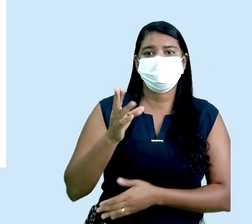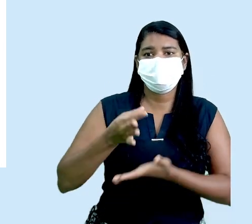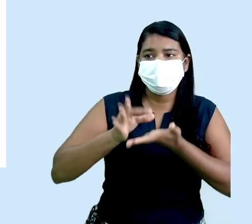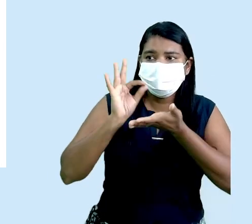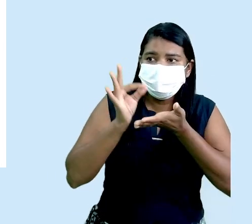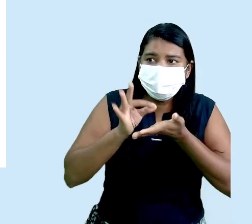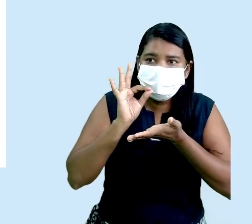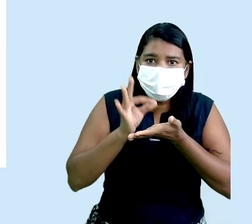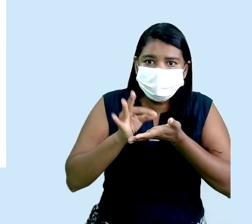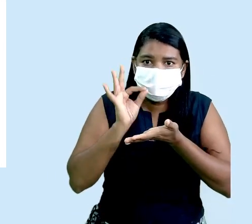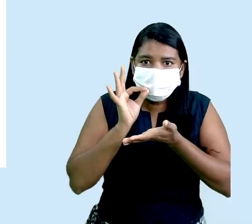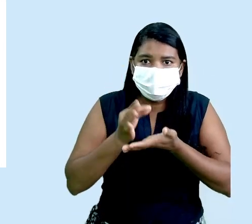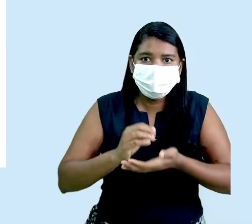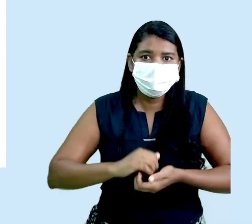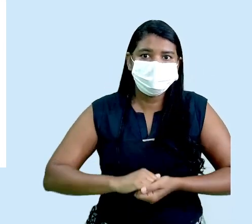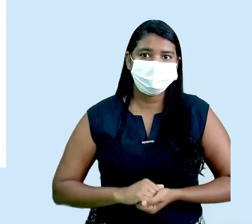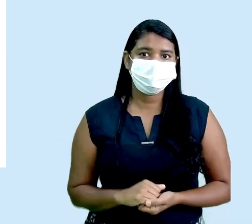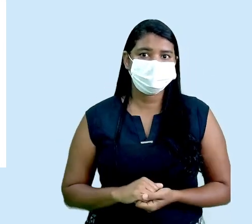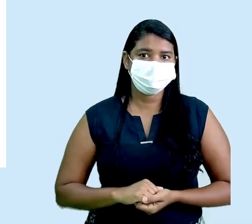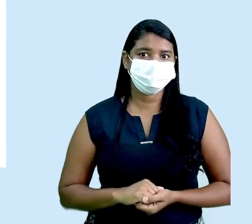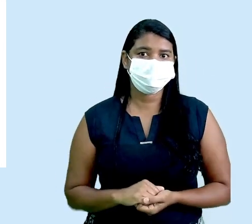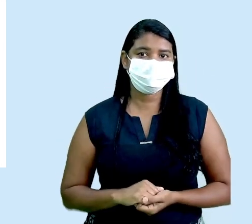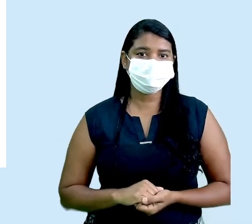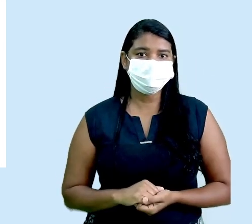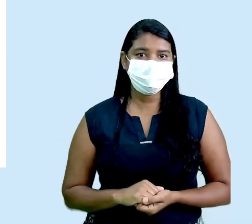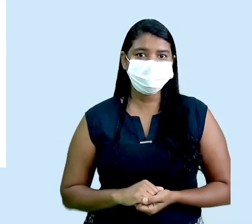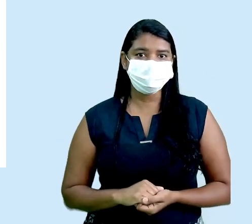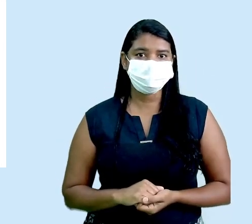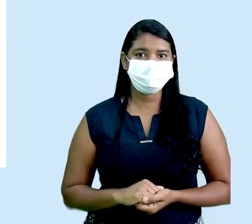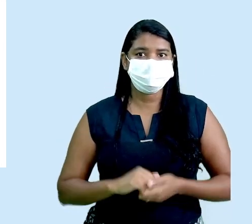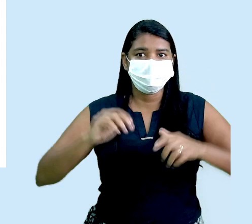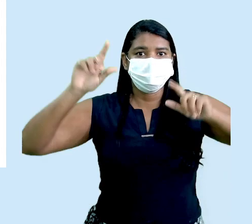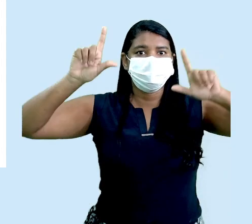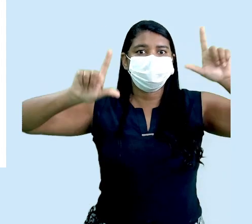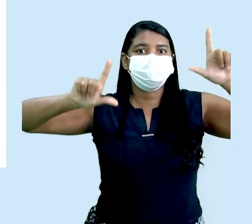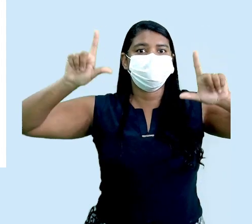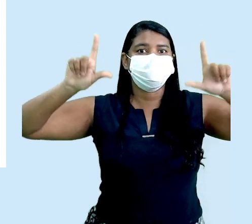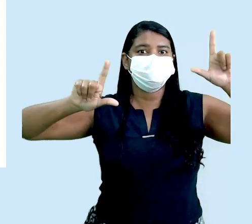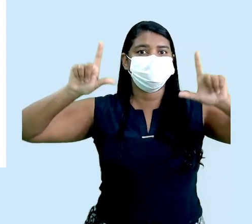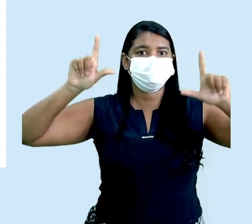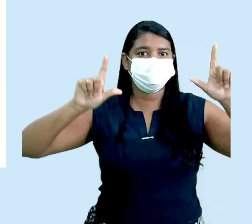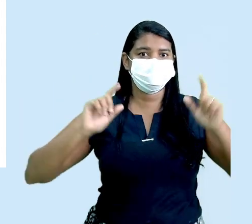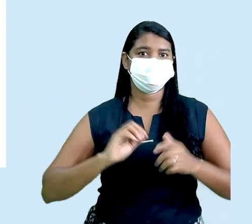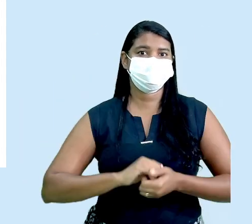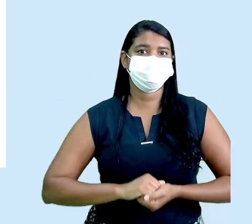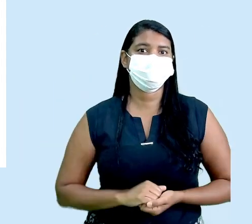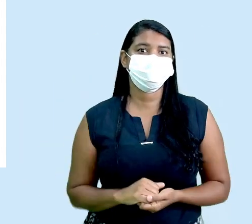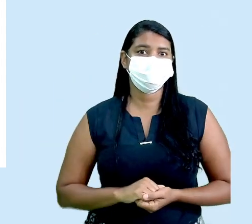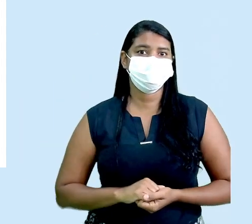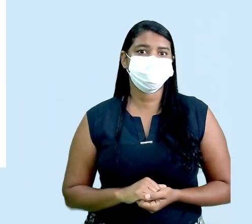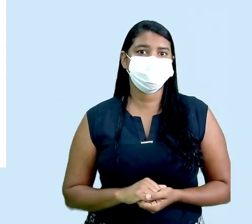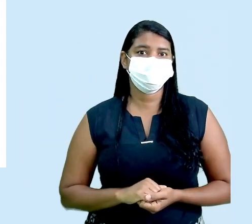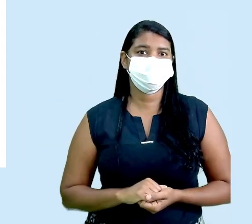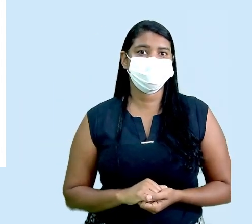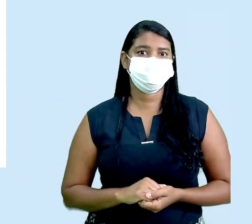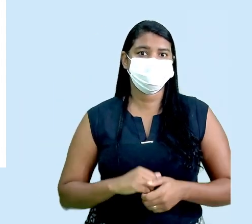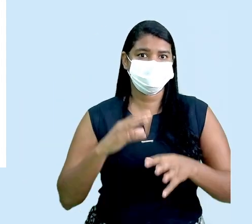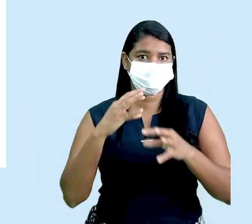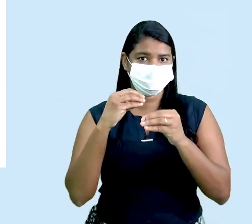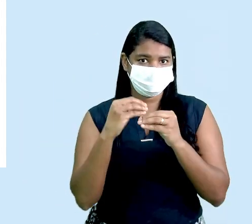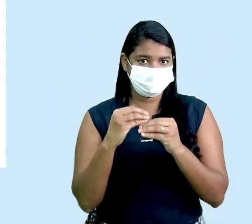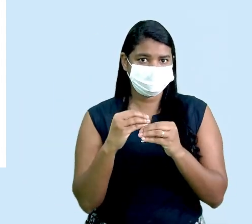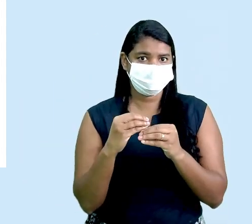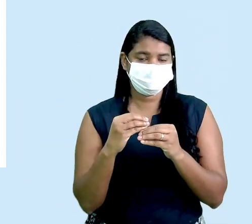cafeteira ou até mesmo uma televisão como um elemento decorativo, como um elemento que agrega dentro daquela